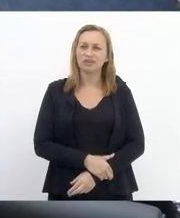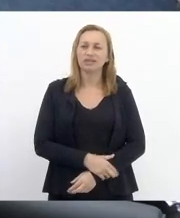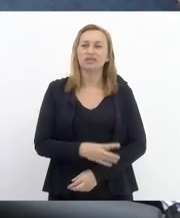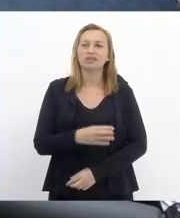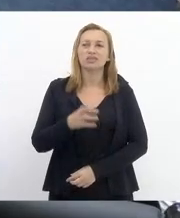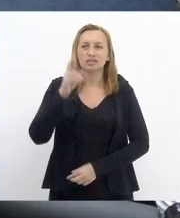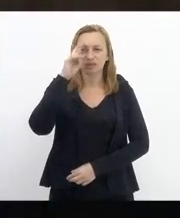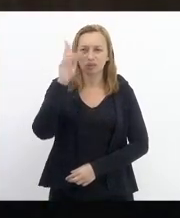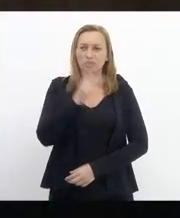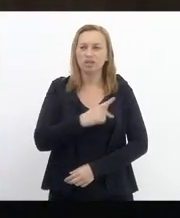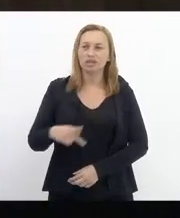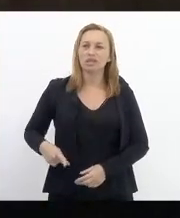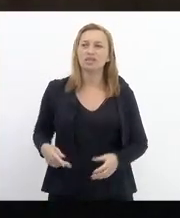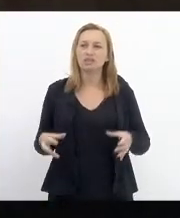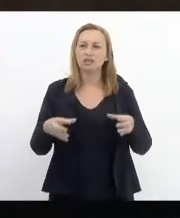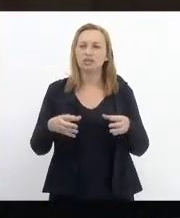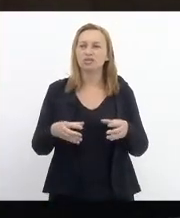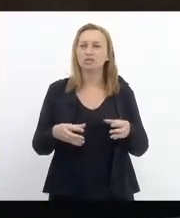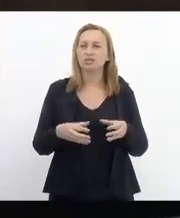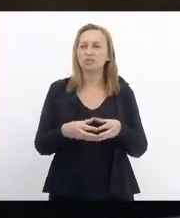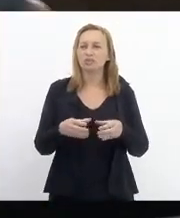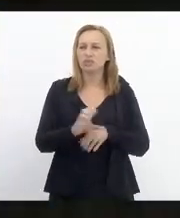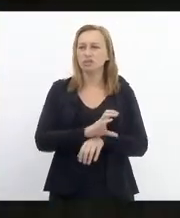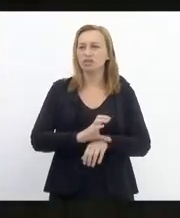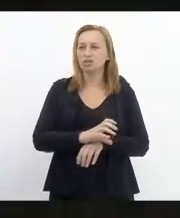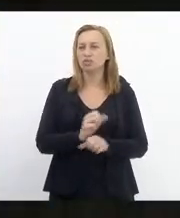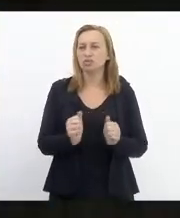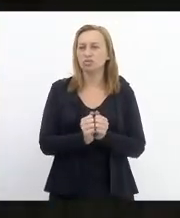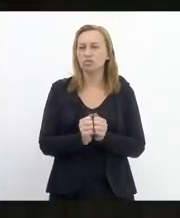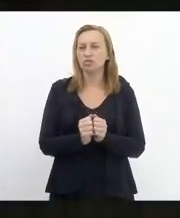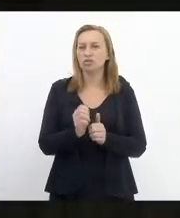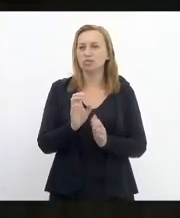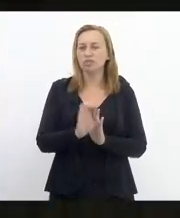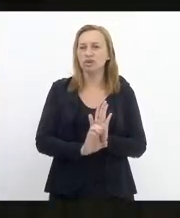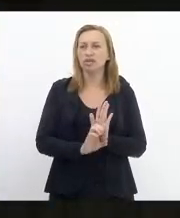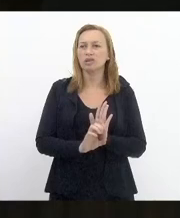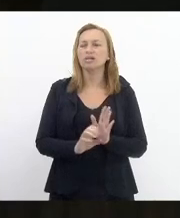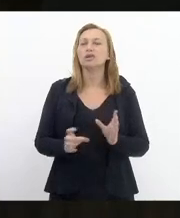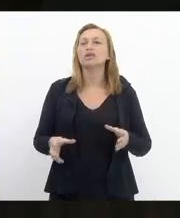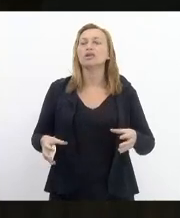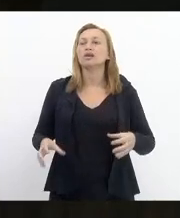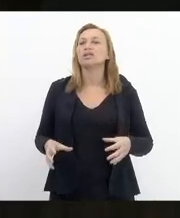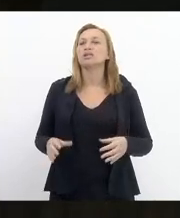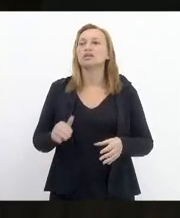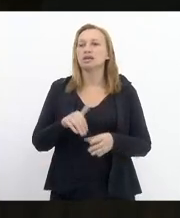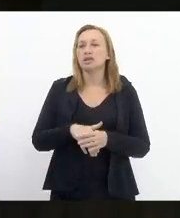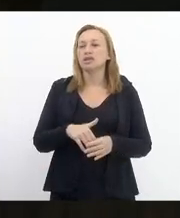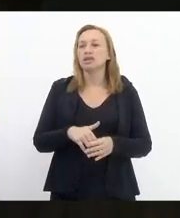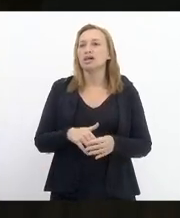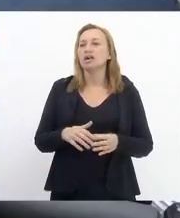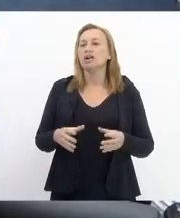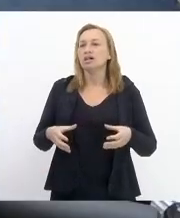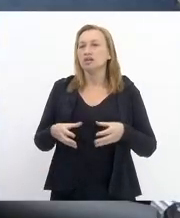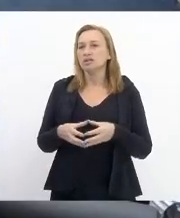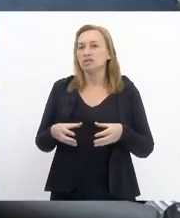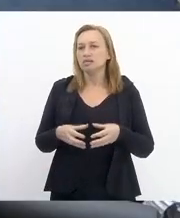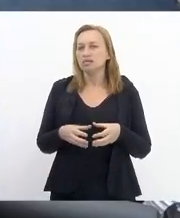Senhor presidente, parecer é pela constitucionalidade com emendas. Pela Comissão de Defesa do Meio Ambiente, deputado Gustavo Schmidt.